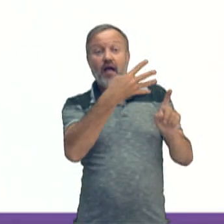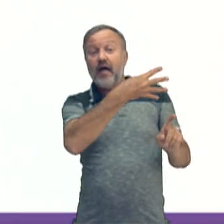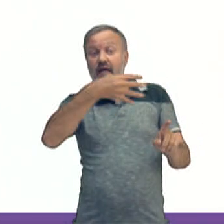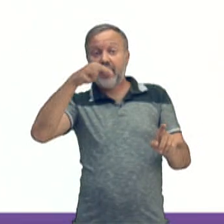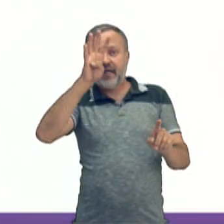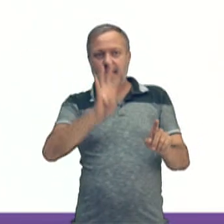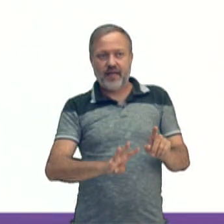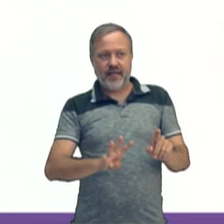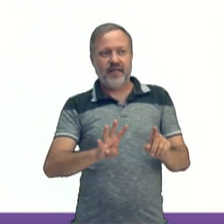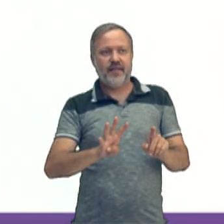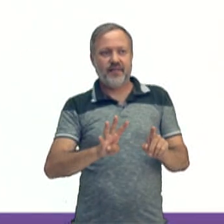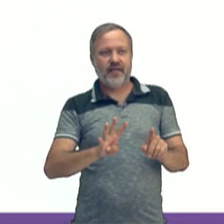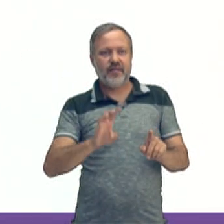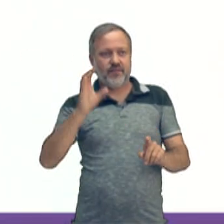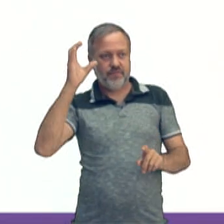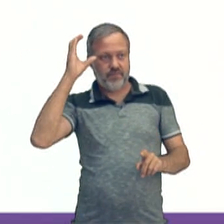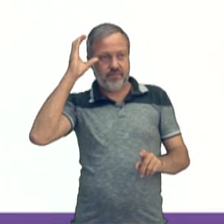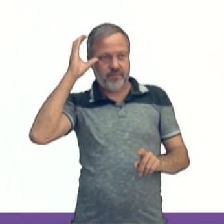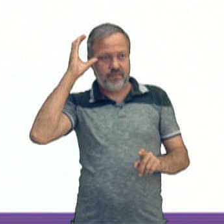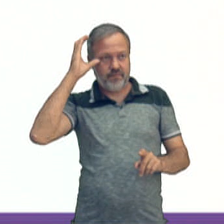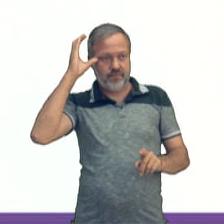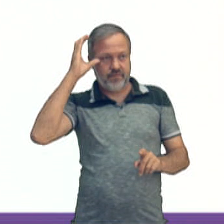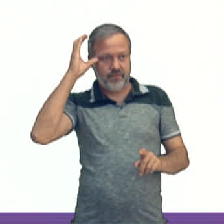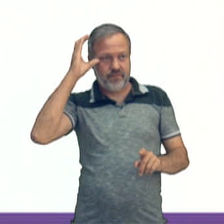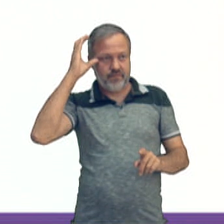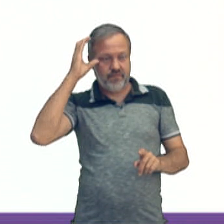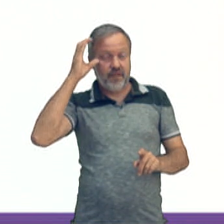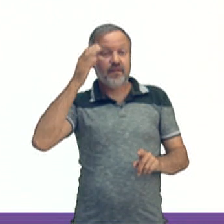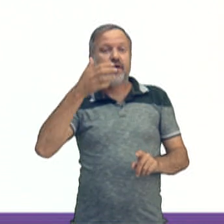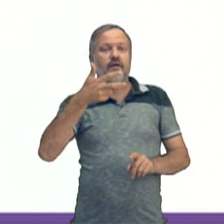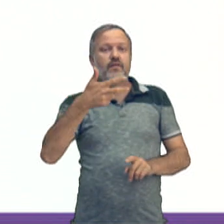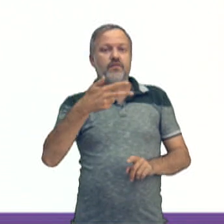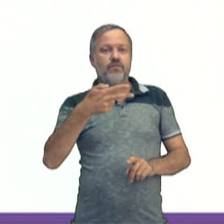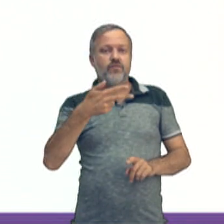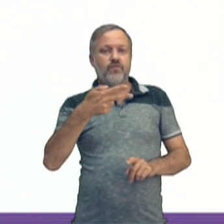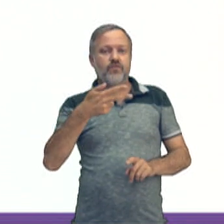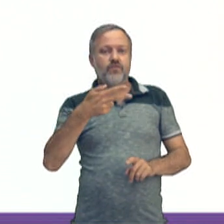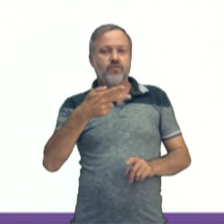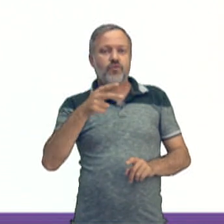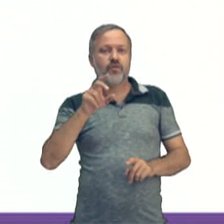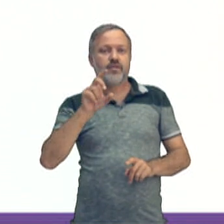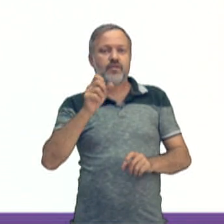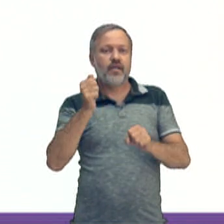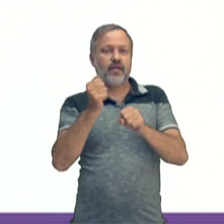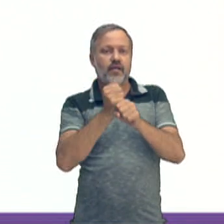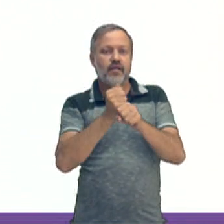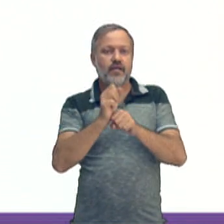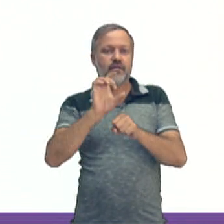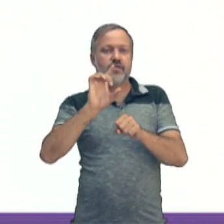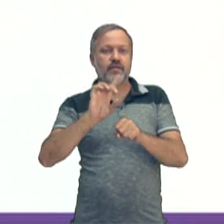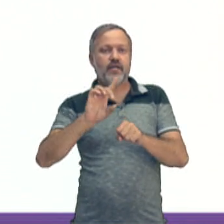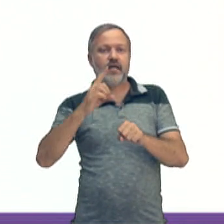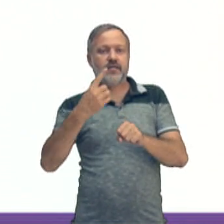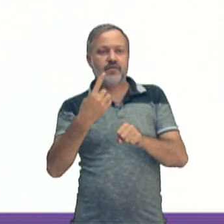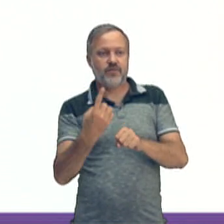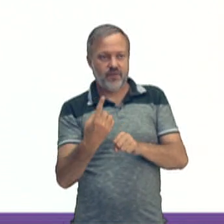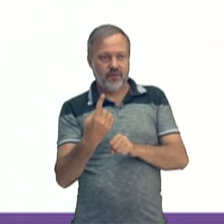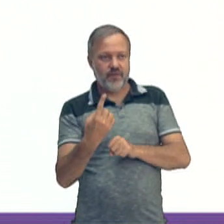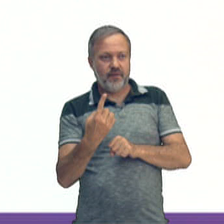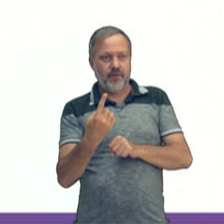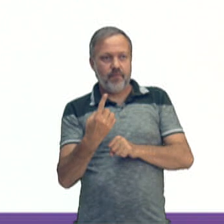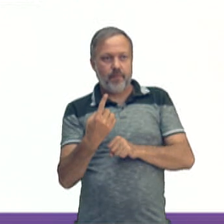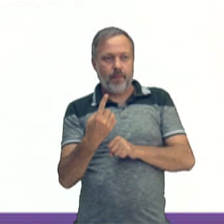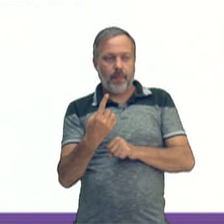aqui. Lembrando, 12 anos cada ciclo, regido por um animal, que para eles tem toda uma